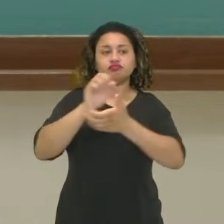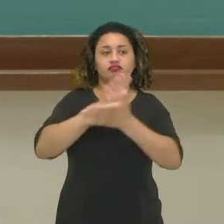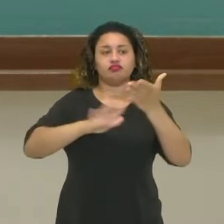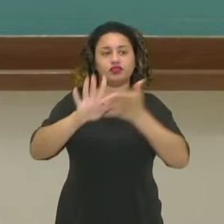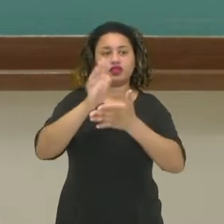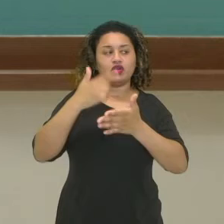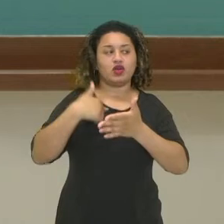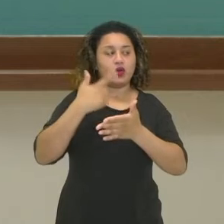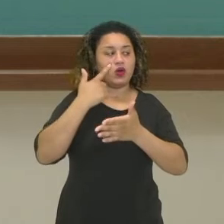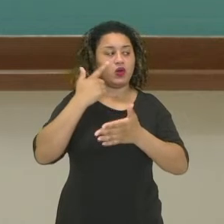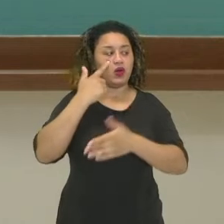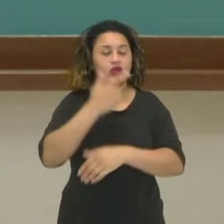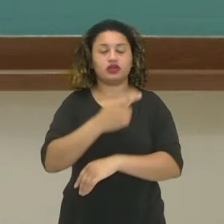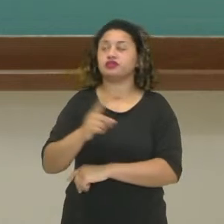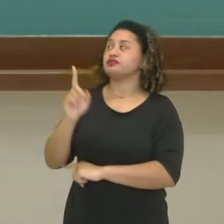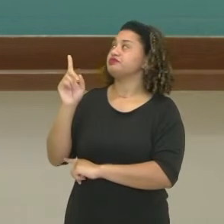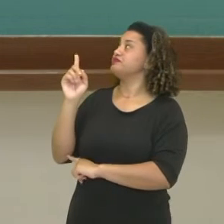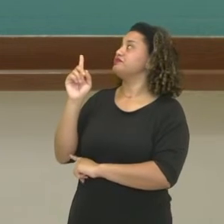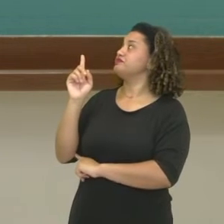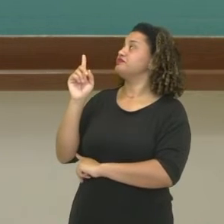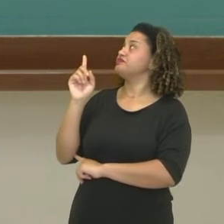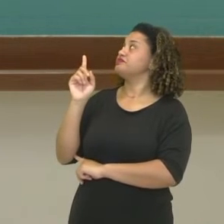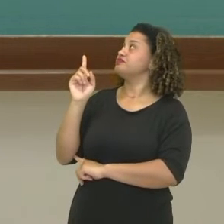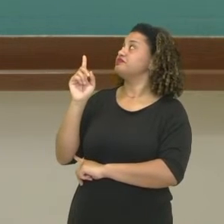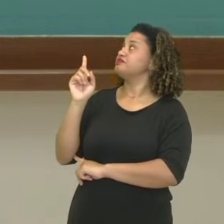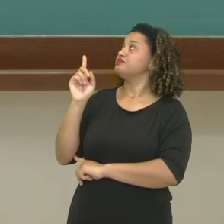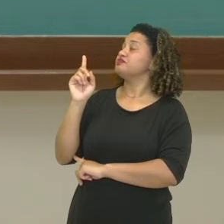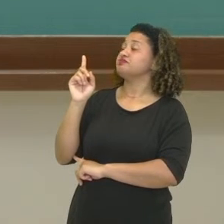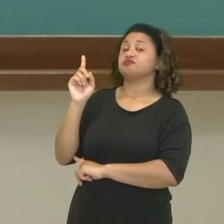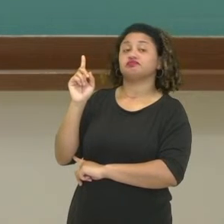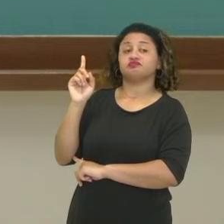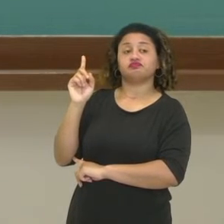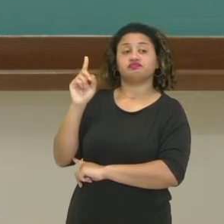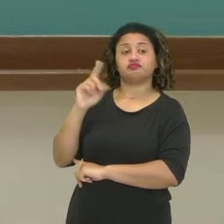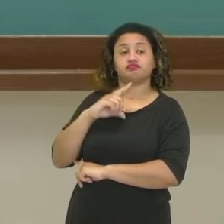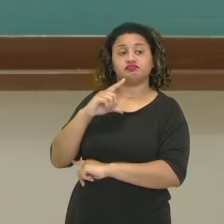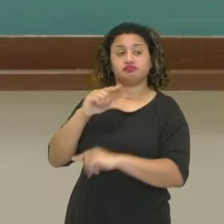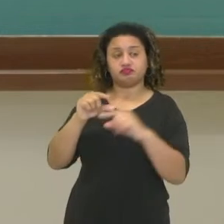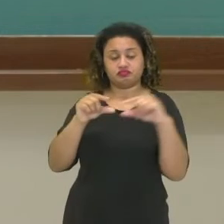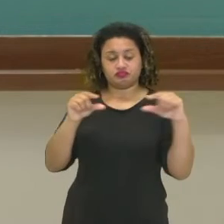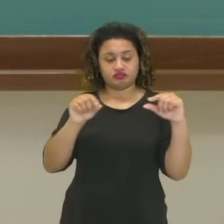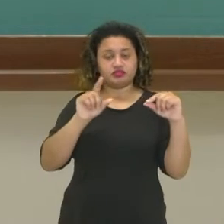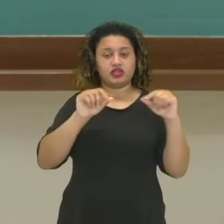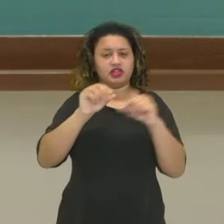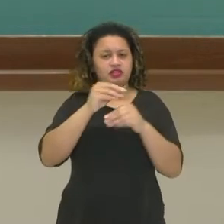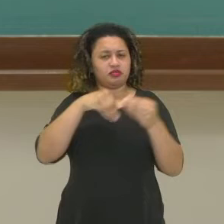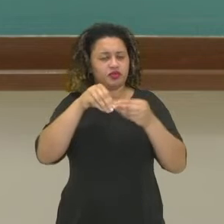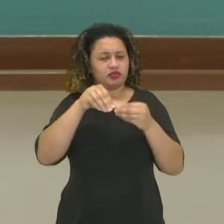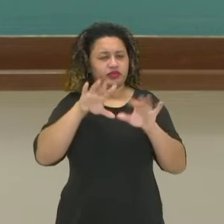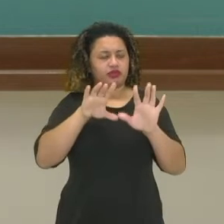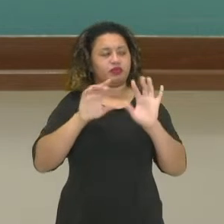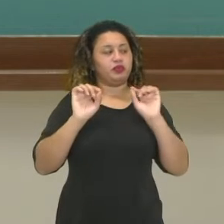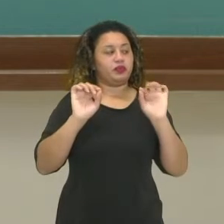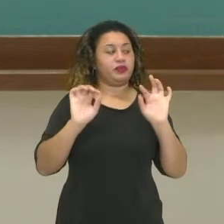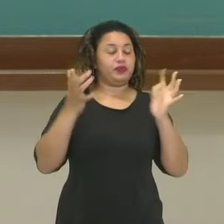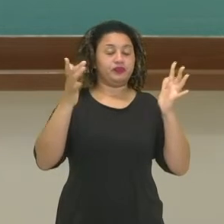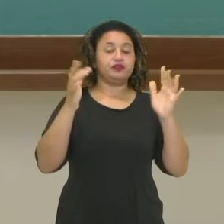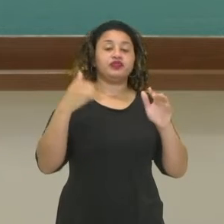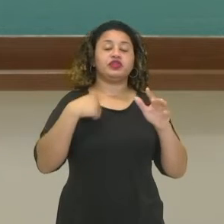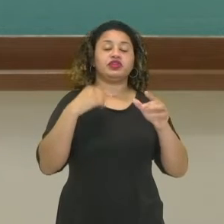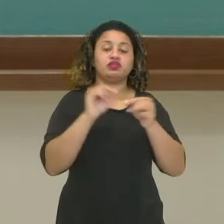que existe uma plataforma e existe um reagente. O que acontece? Geralmente você